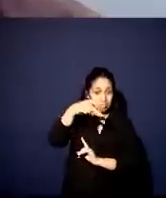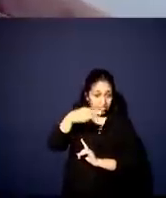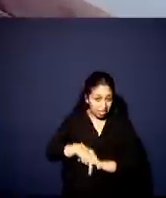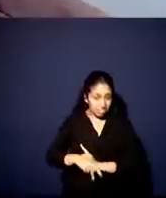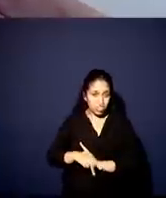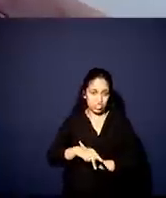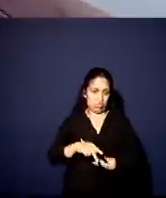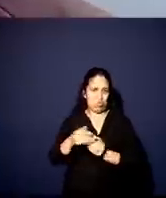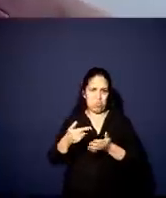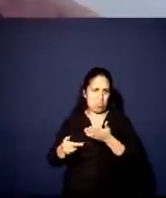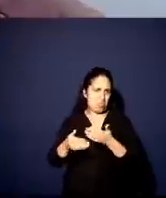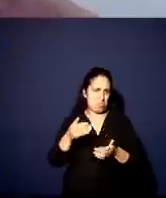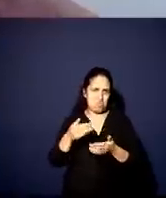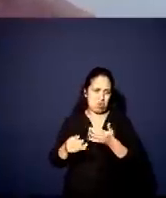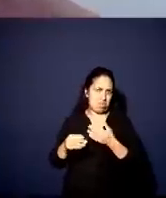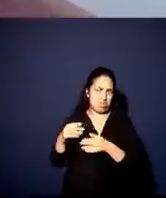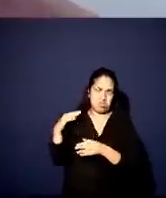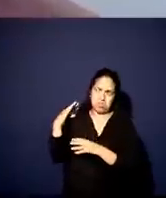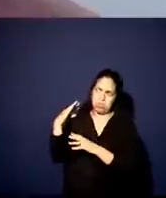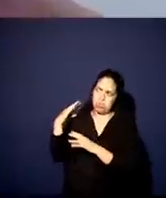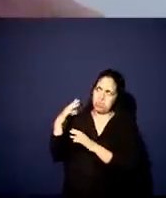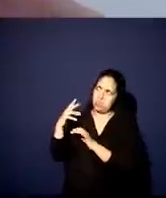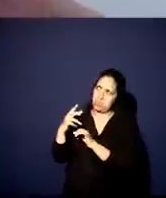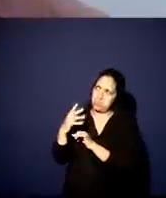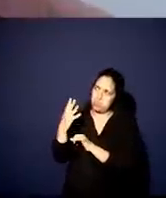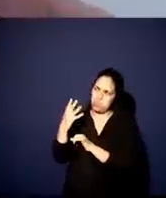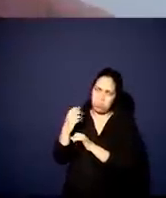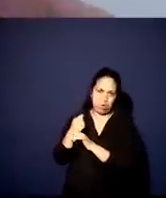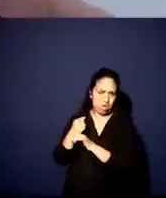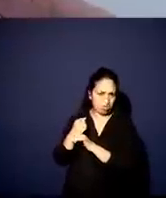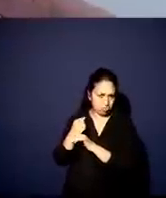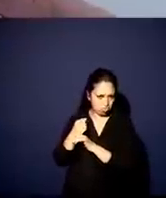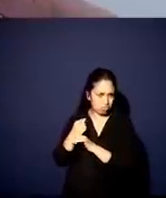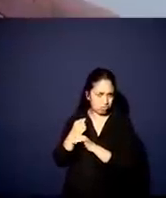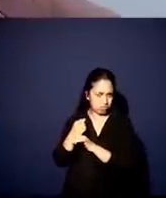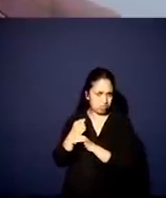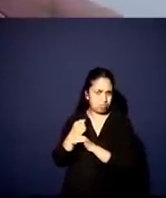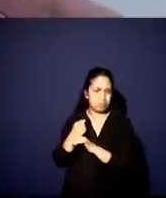Central, nesses quatro anos do governo